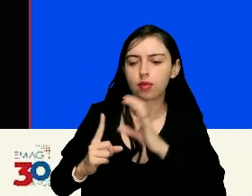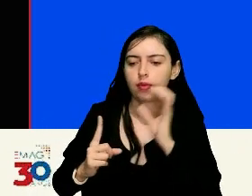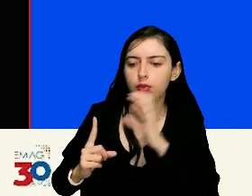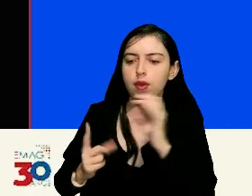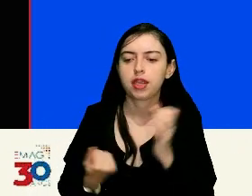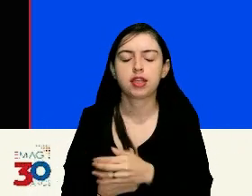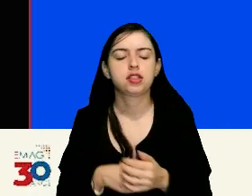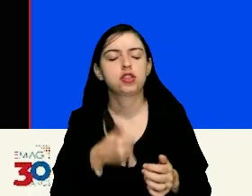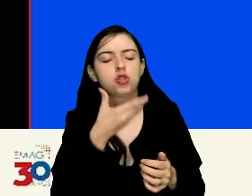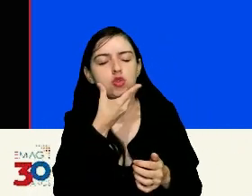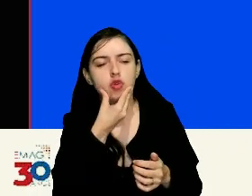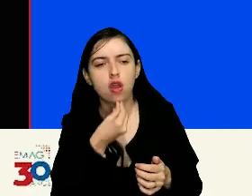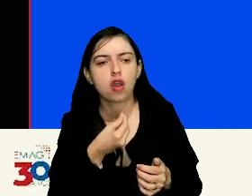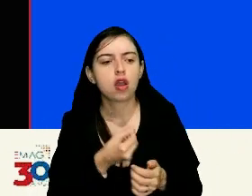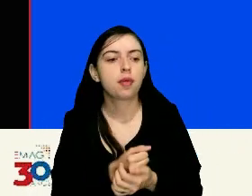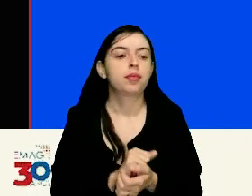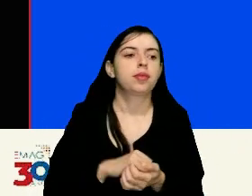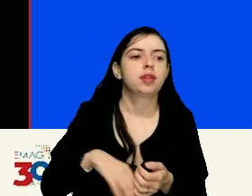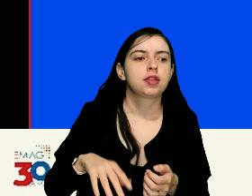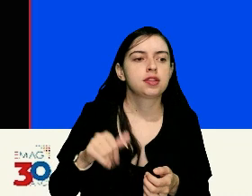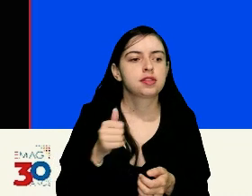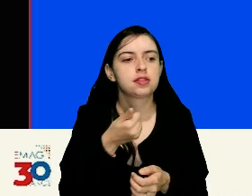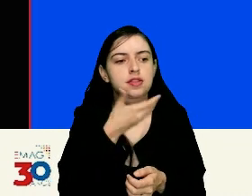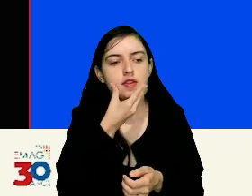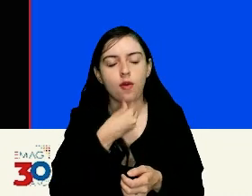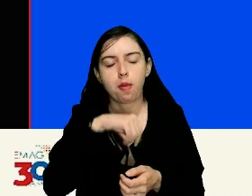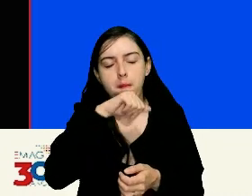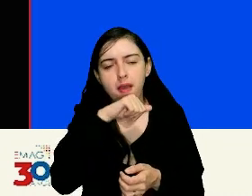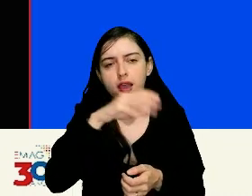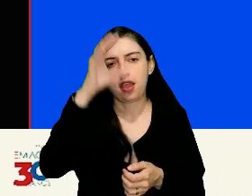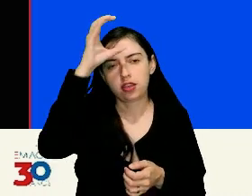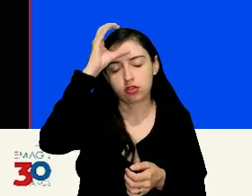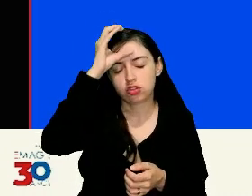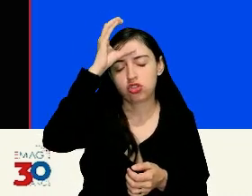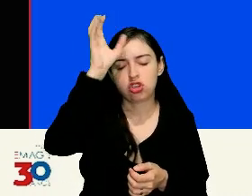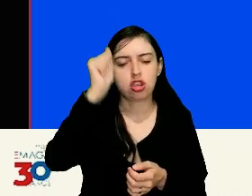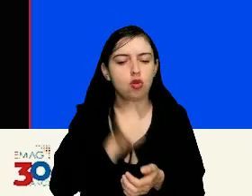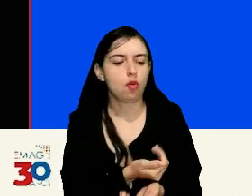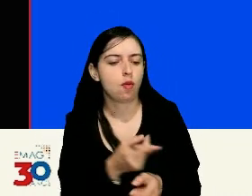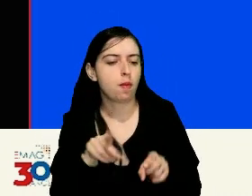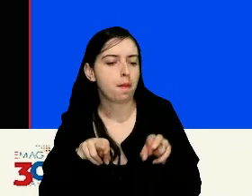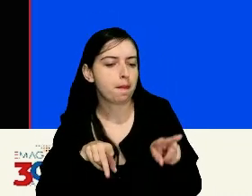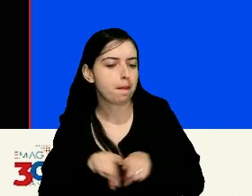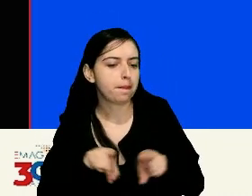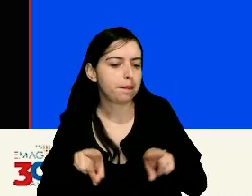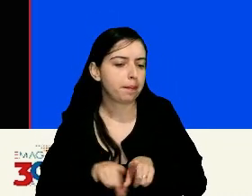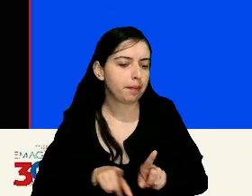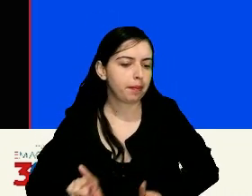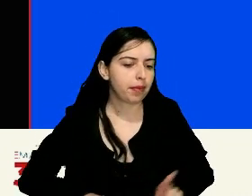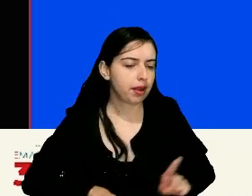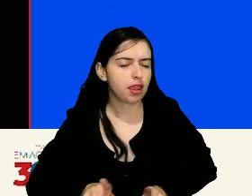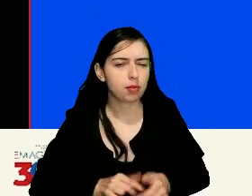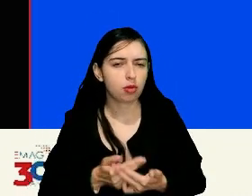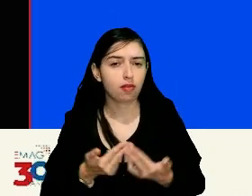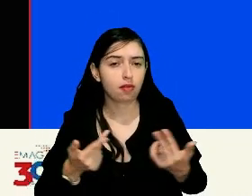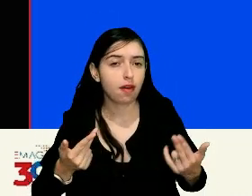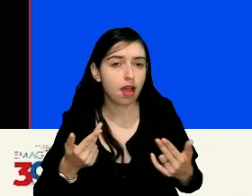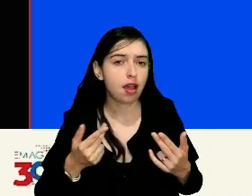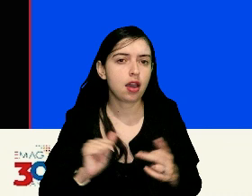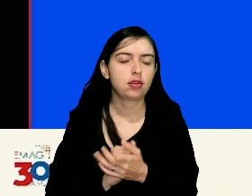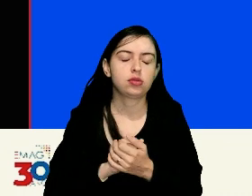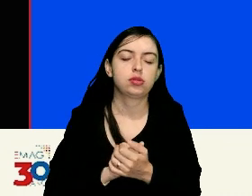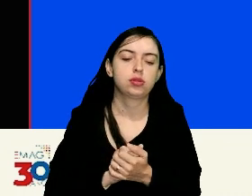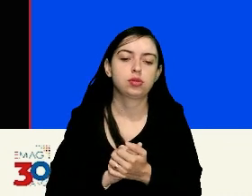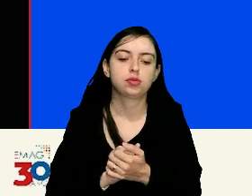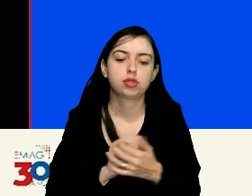tios, nossos primos, nossos amigos, pais de amigos nossos. Todas essas influências masculinas e referências influenciaram na